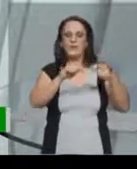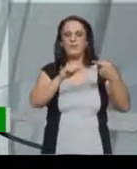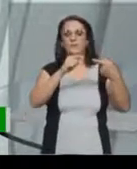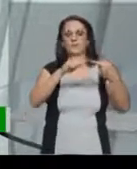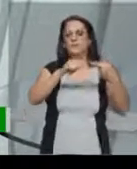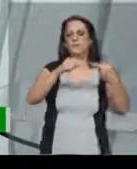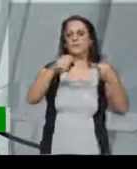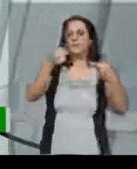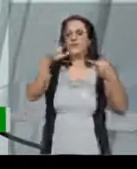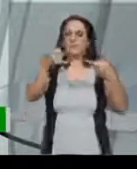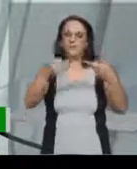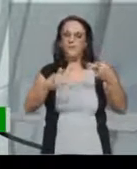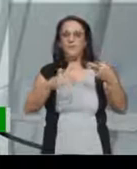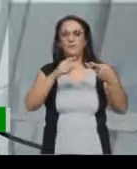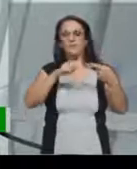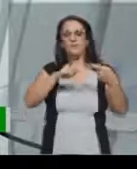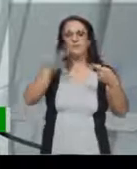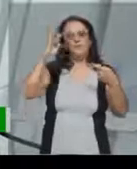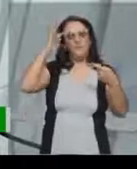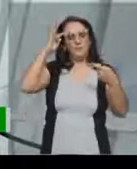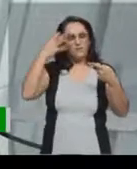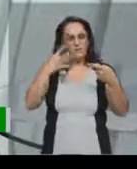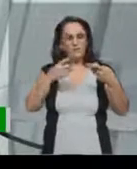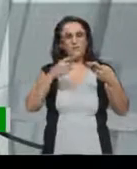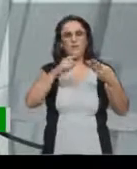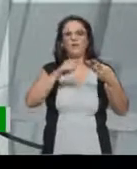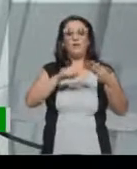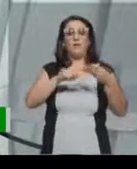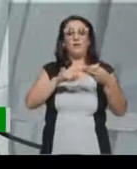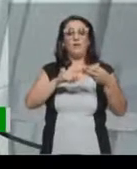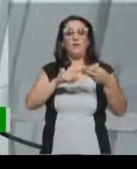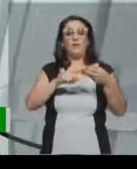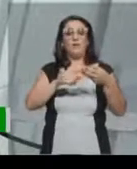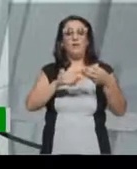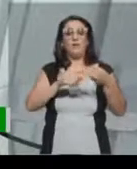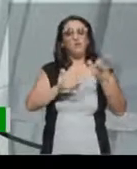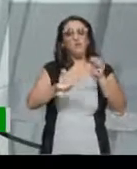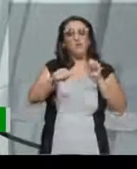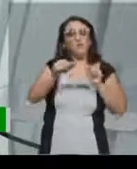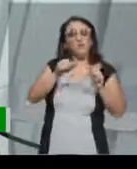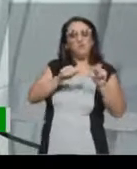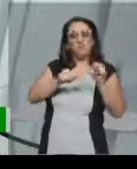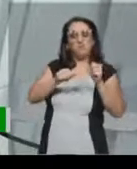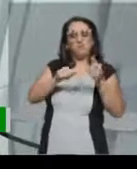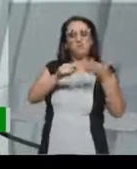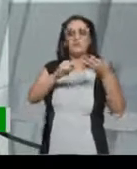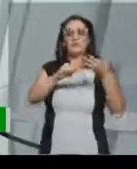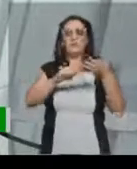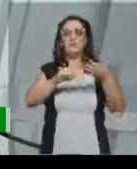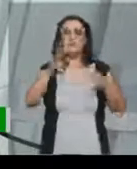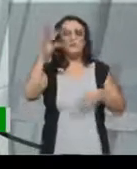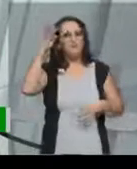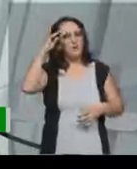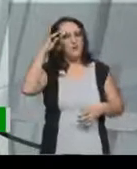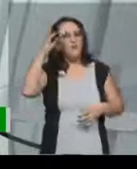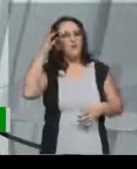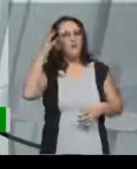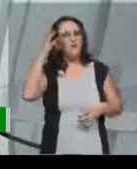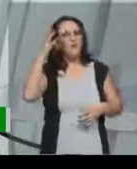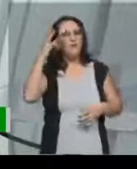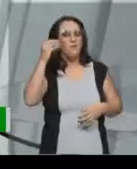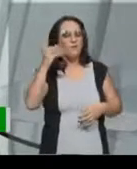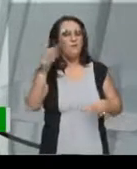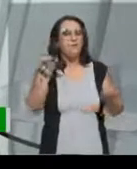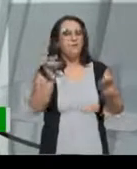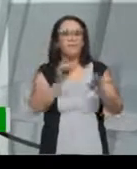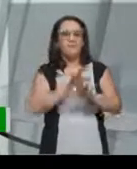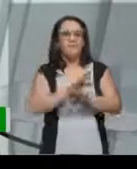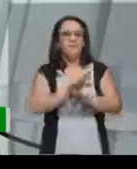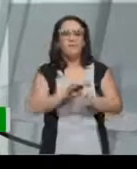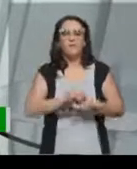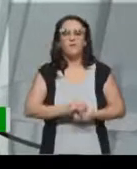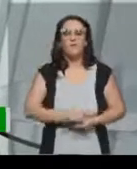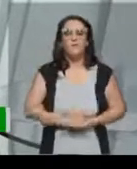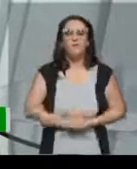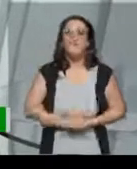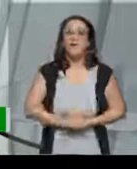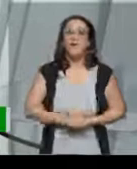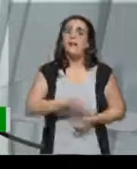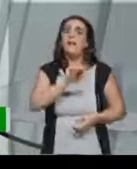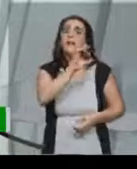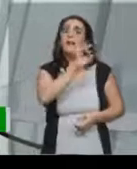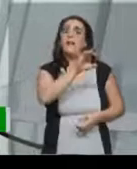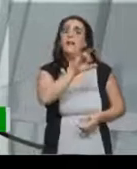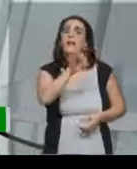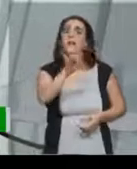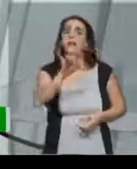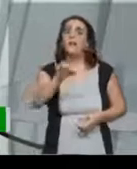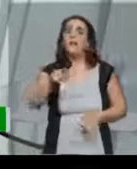as conclusivas, as alternativas e as conclusivas, né? Tem que contar nos dedos. E cada uma,